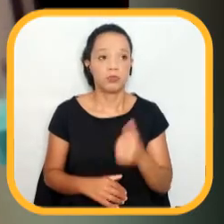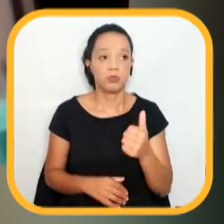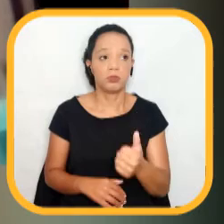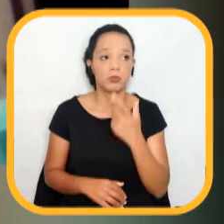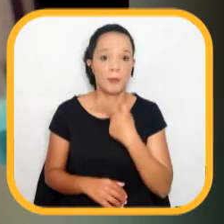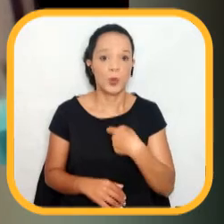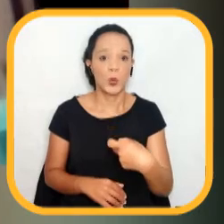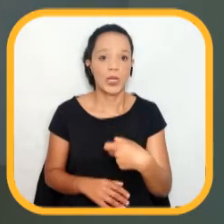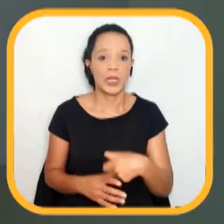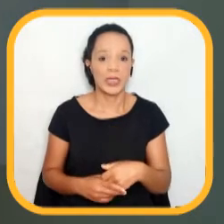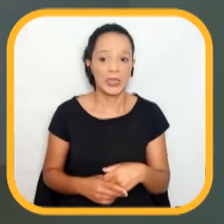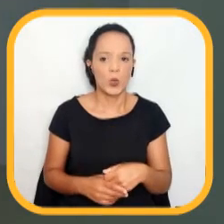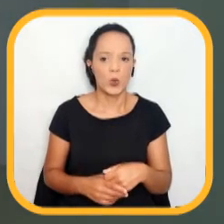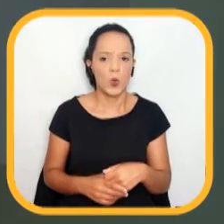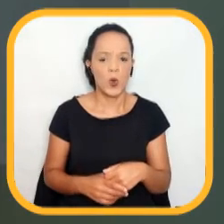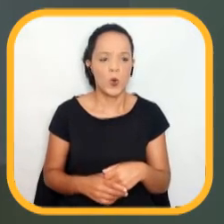Boa pergunta.